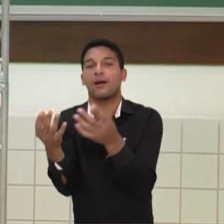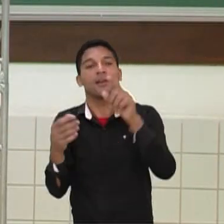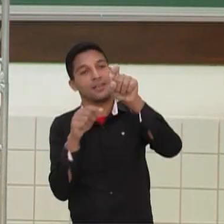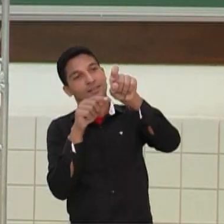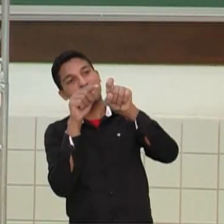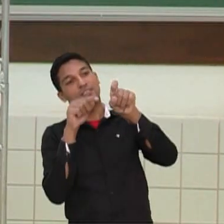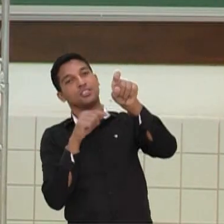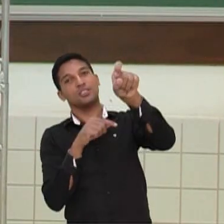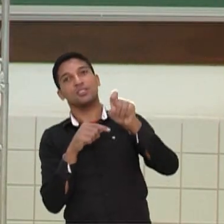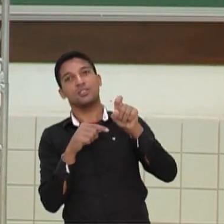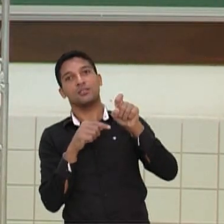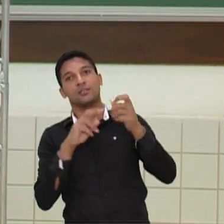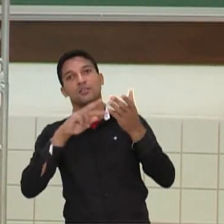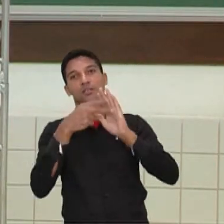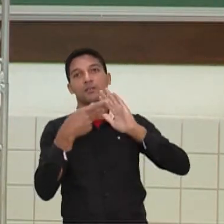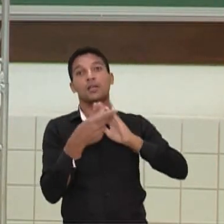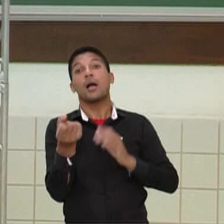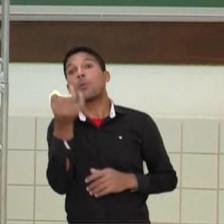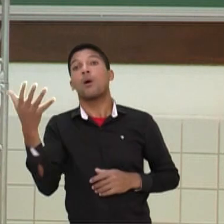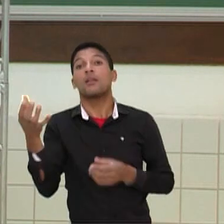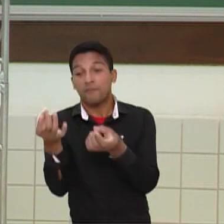X. Beleza? Volte lá.